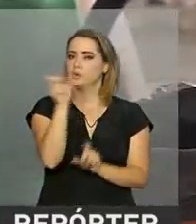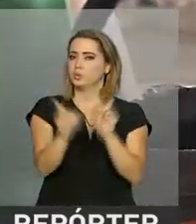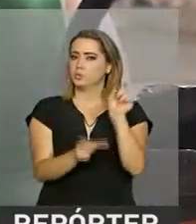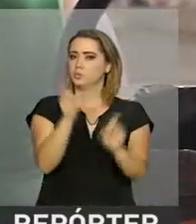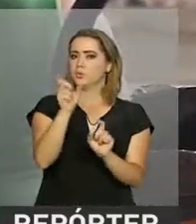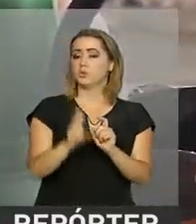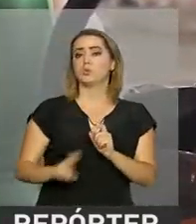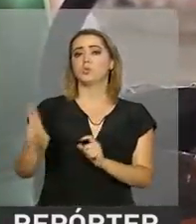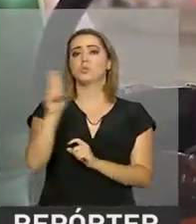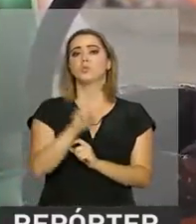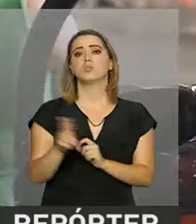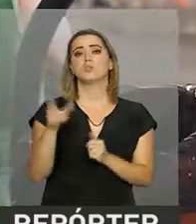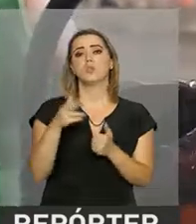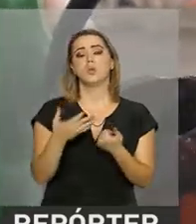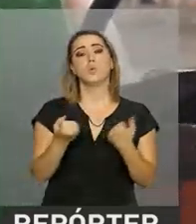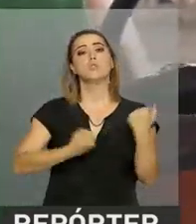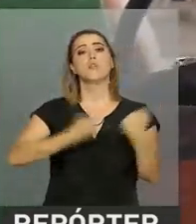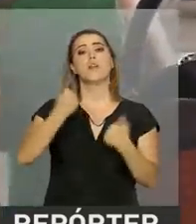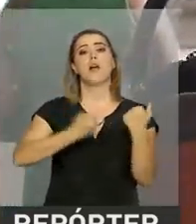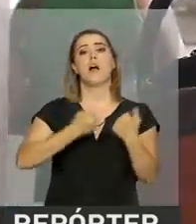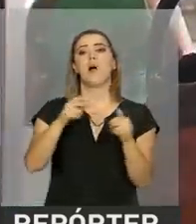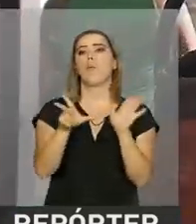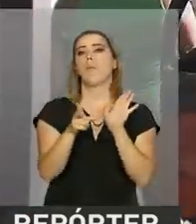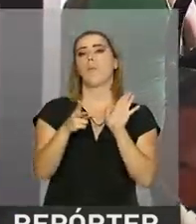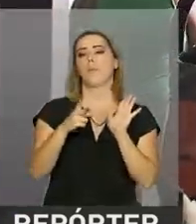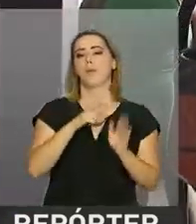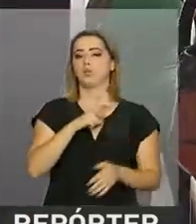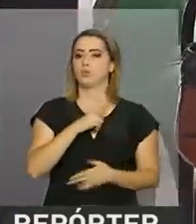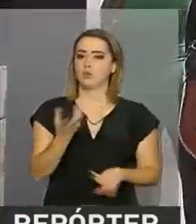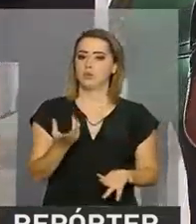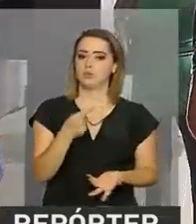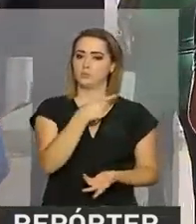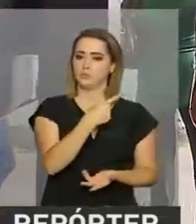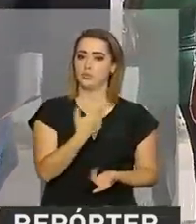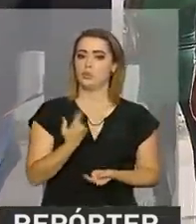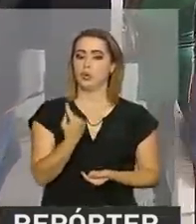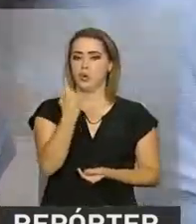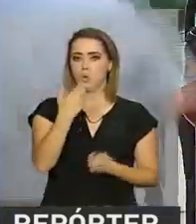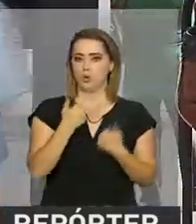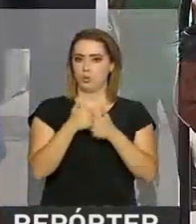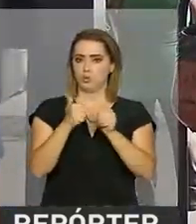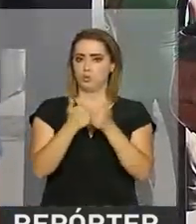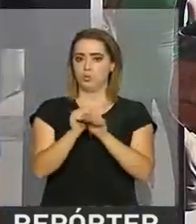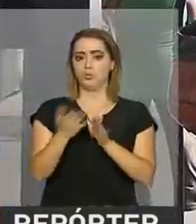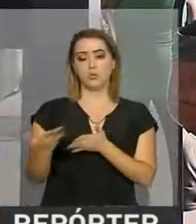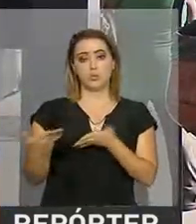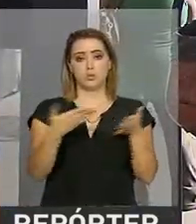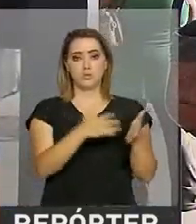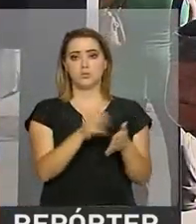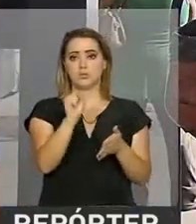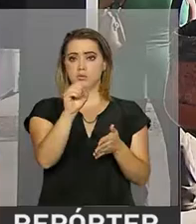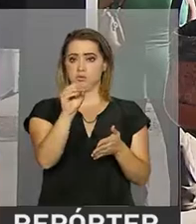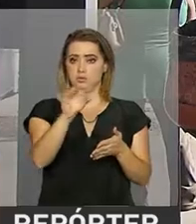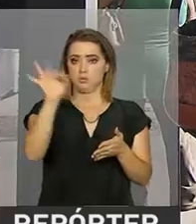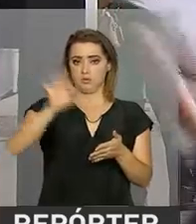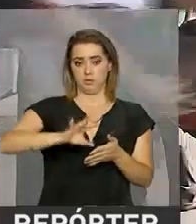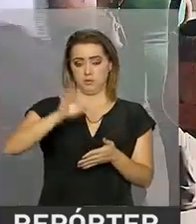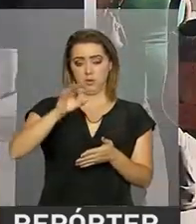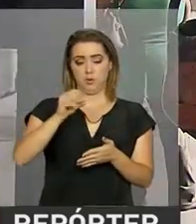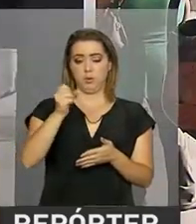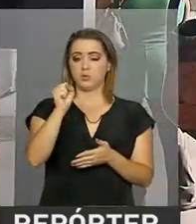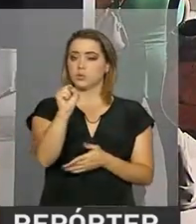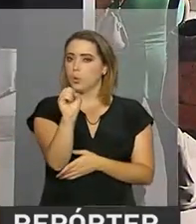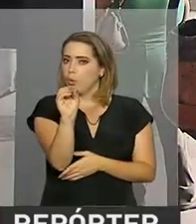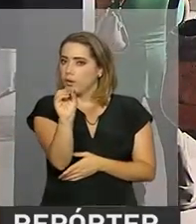usam automóveis nas cidades. Um ônibus como esse, por exemplo, tem capacidade para levar cerca de 80 pessoas. Se